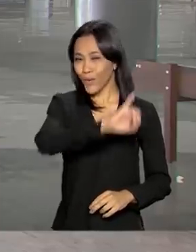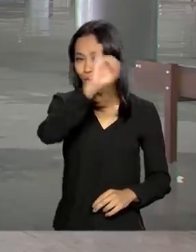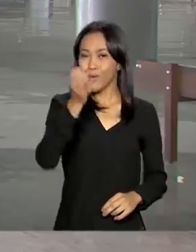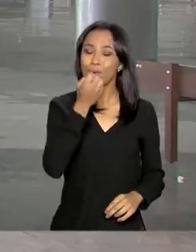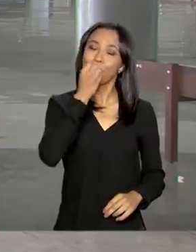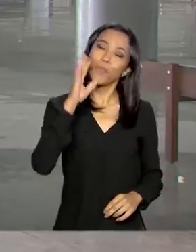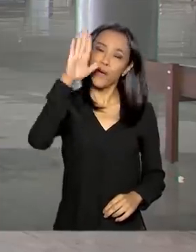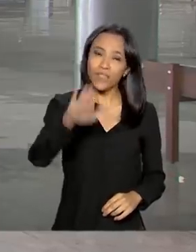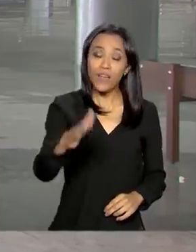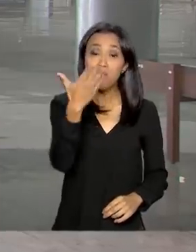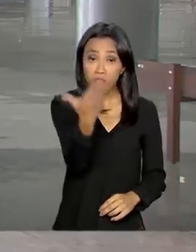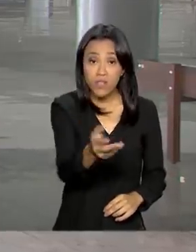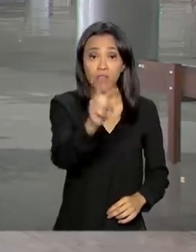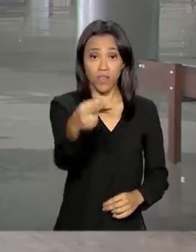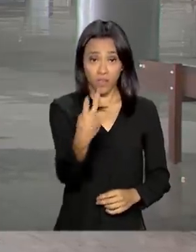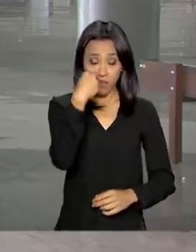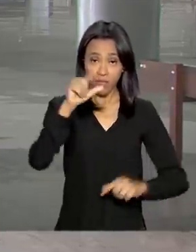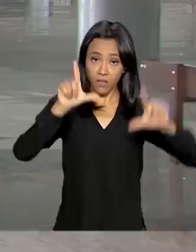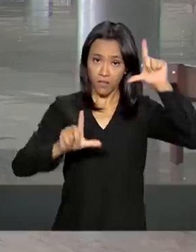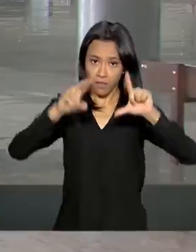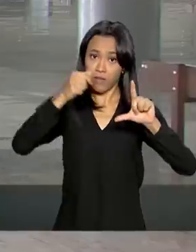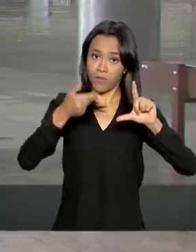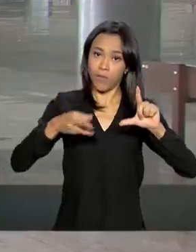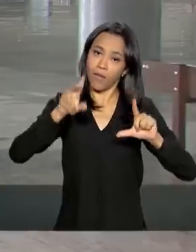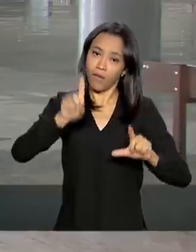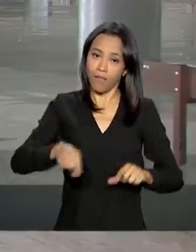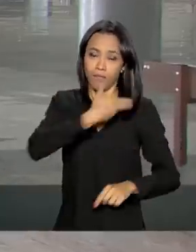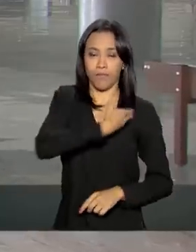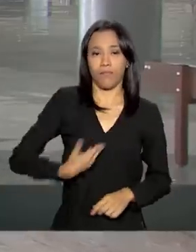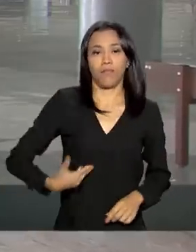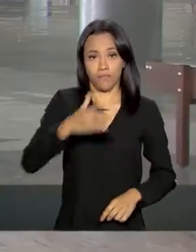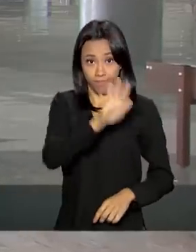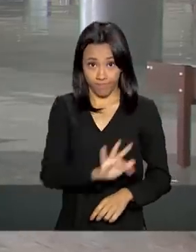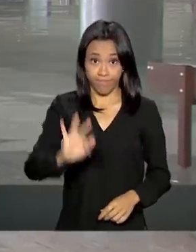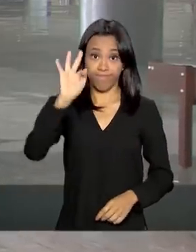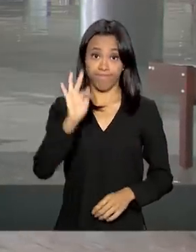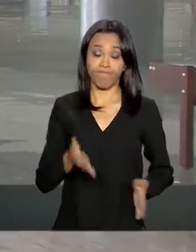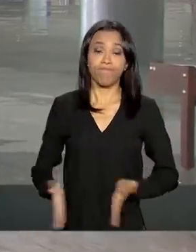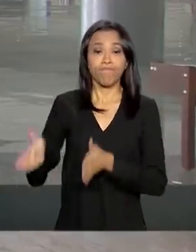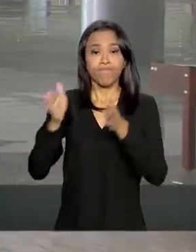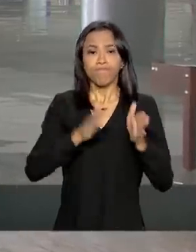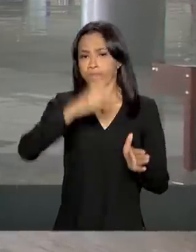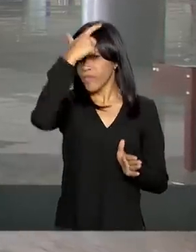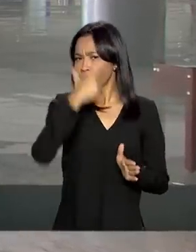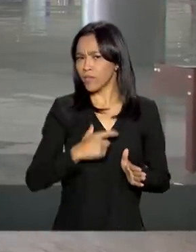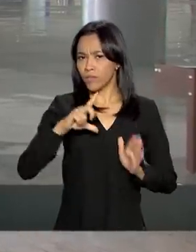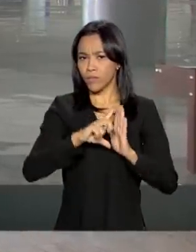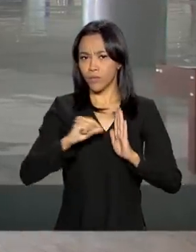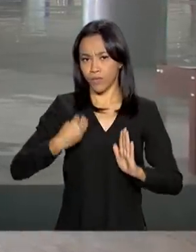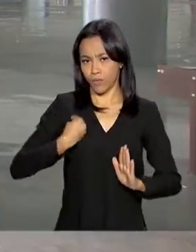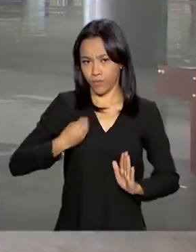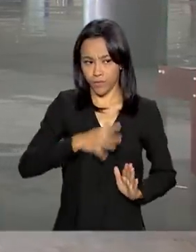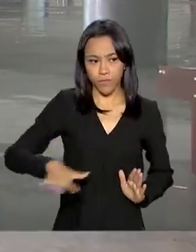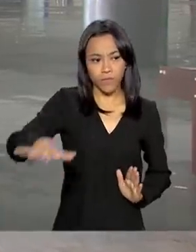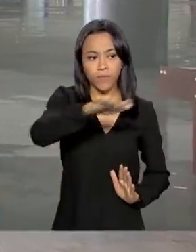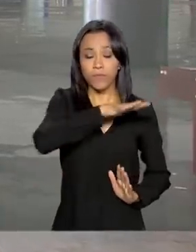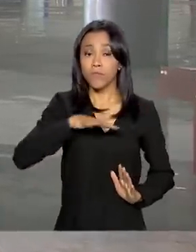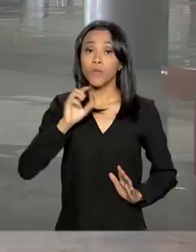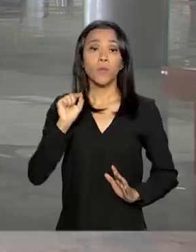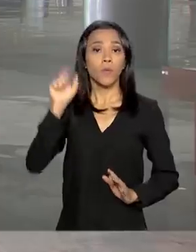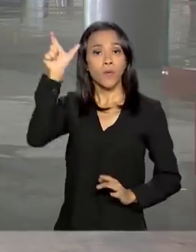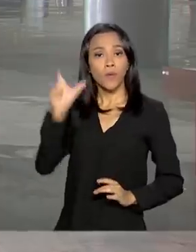Olá, boa tarde para você que acompanha a NBR, a TV do Governo Federal. Eu estou no Palácio do Planalto, onde o presidente